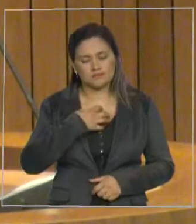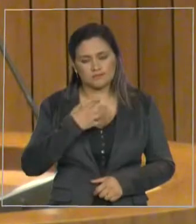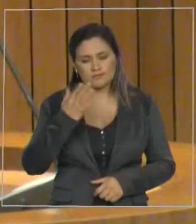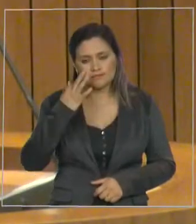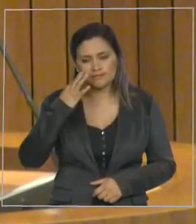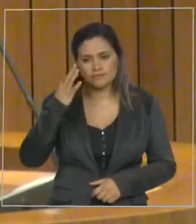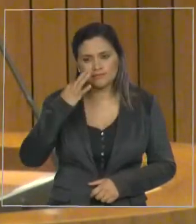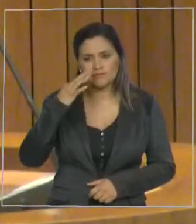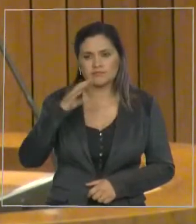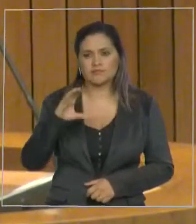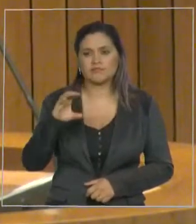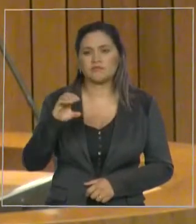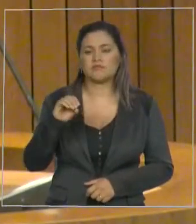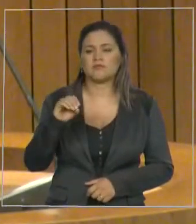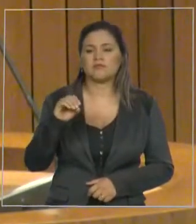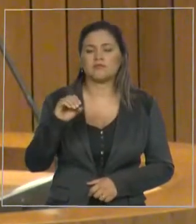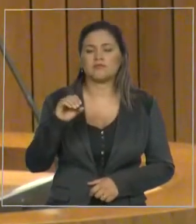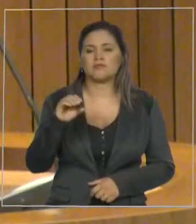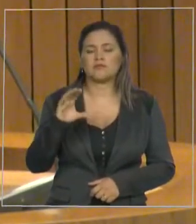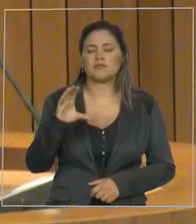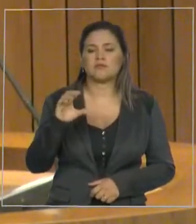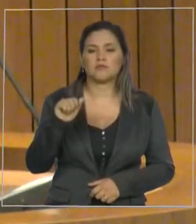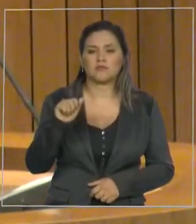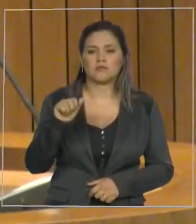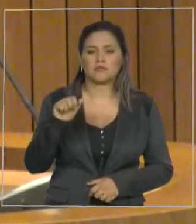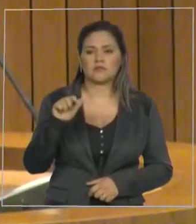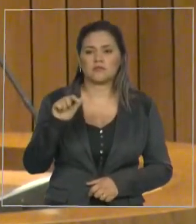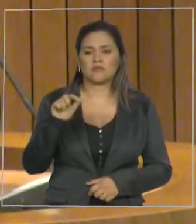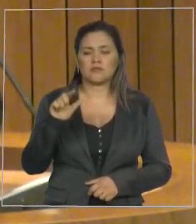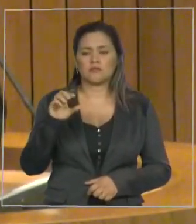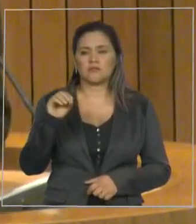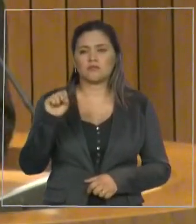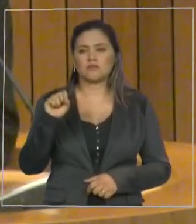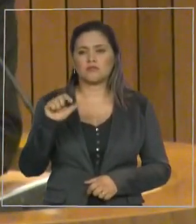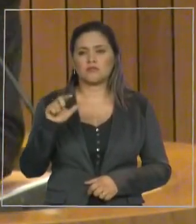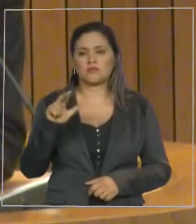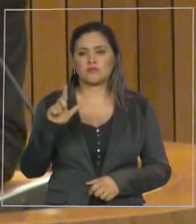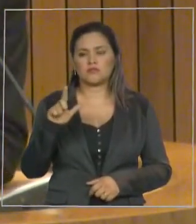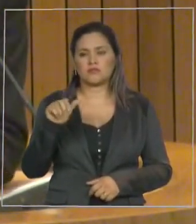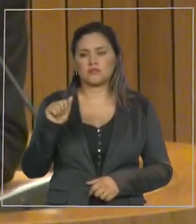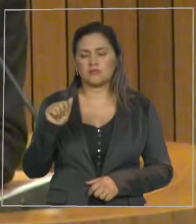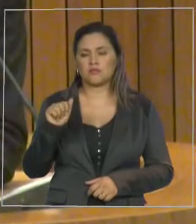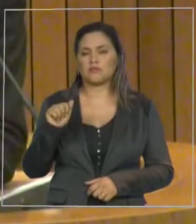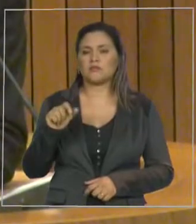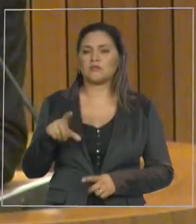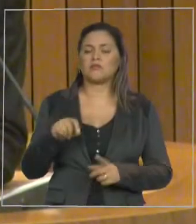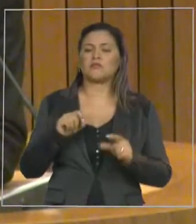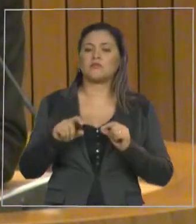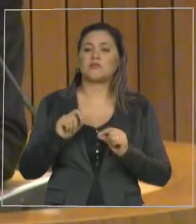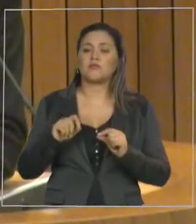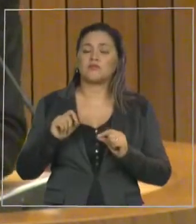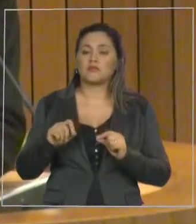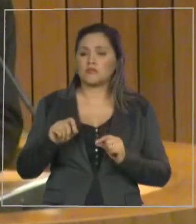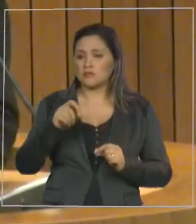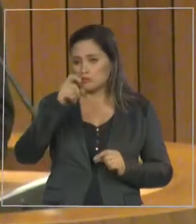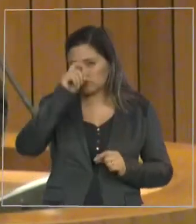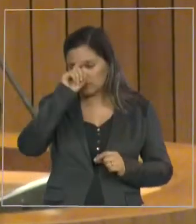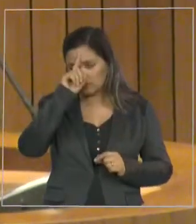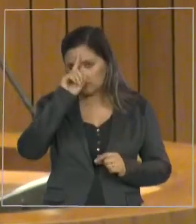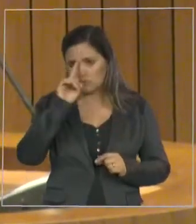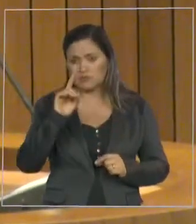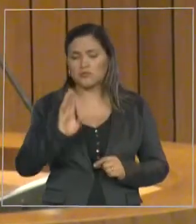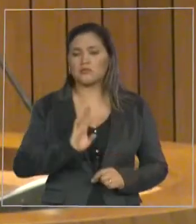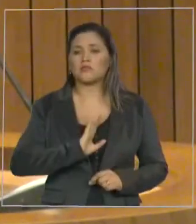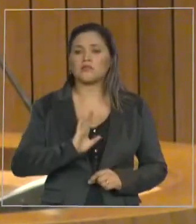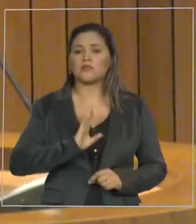e do Carlos Lula, o nosso secretário de Saúde, ficou determinado que o Hospital de Bacabal seria um hospital de portas abertas. É o